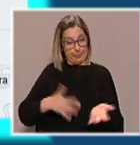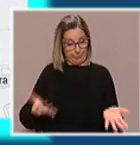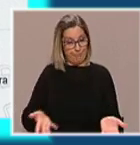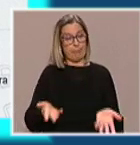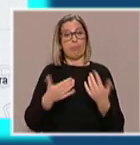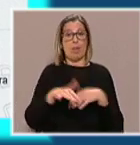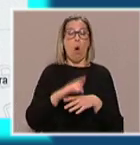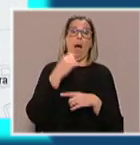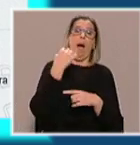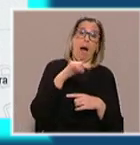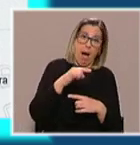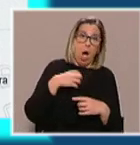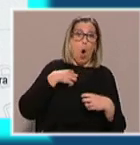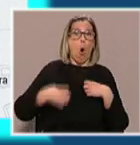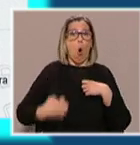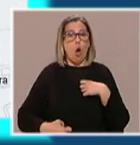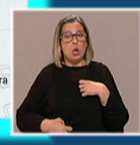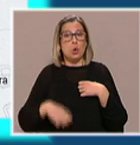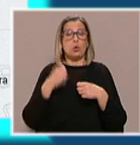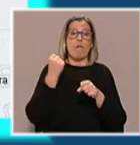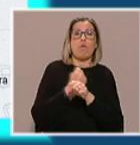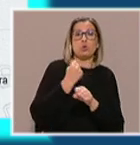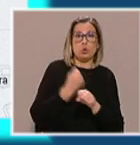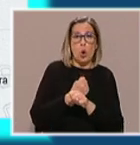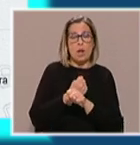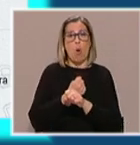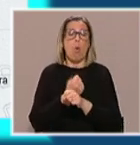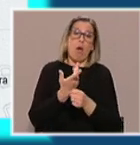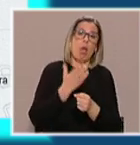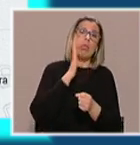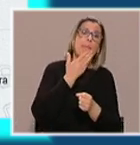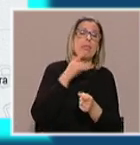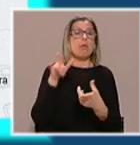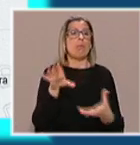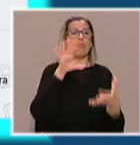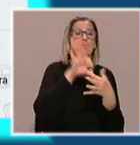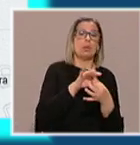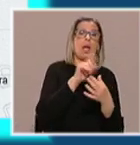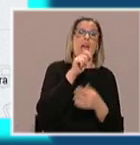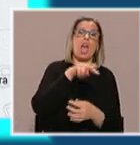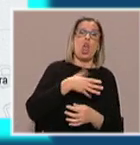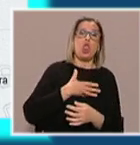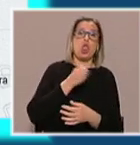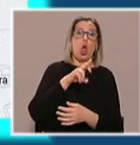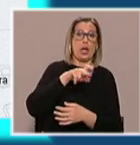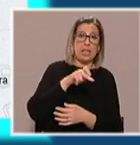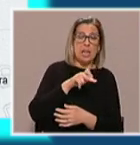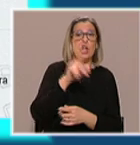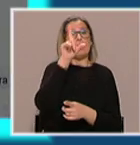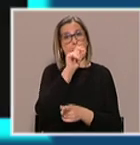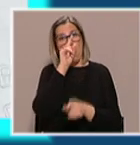funcionam quer como glândulas endócrinas, quer como glândulas exócrinas. E agora sim, vou passar o slide